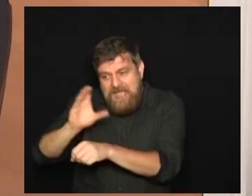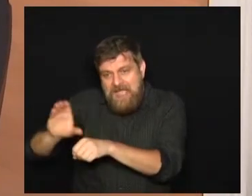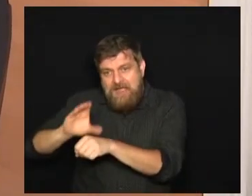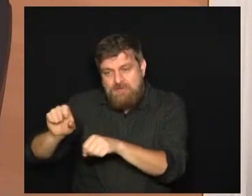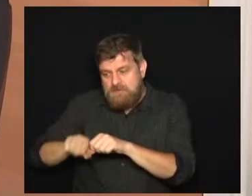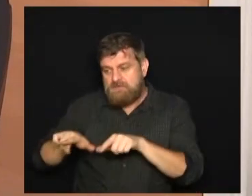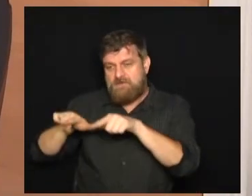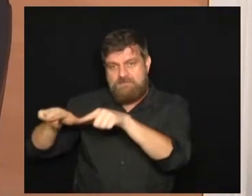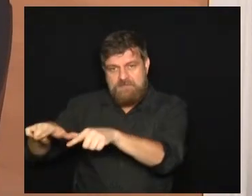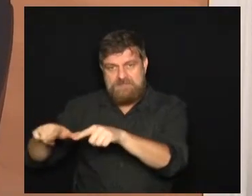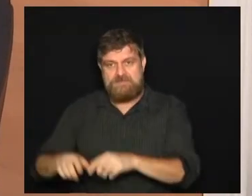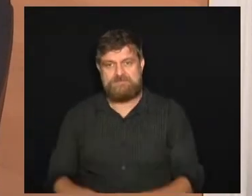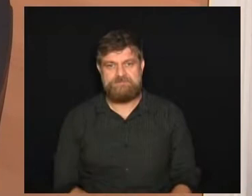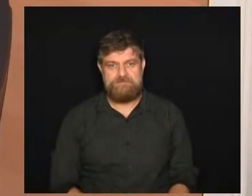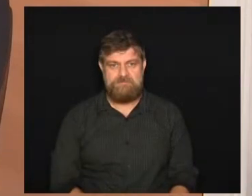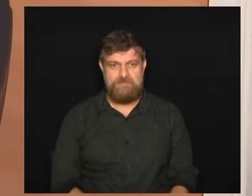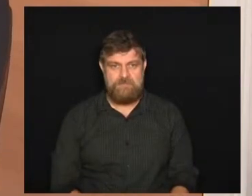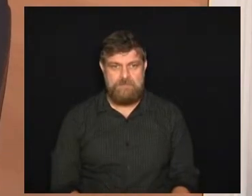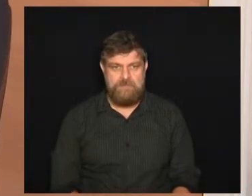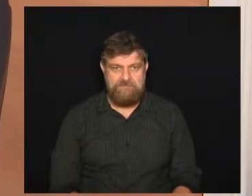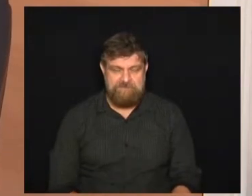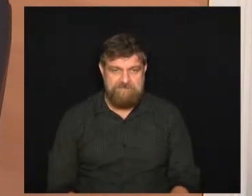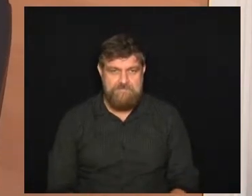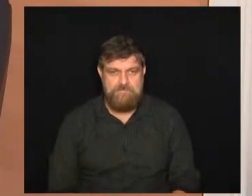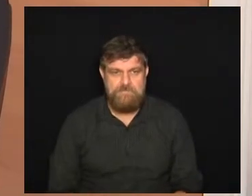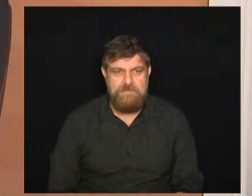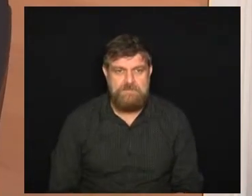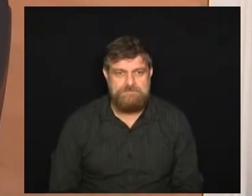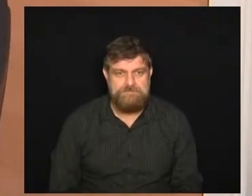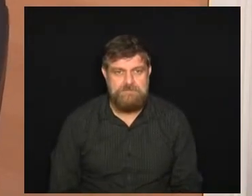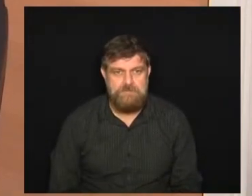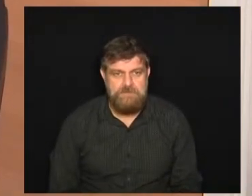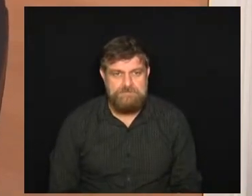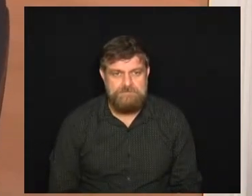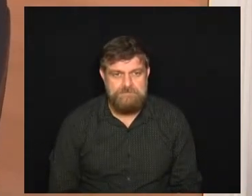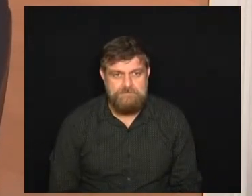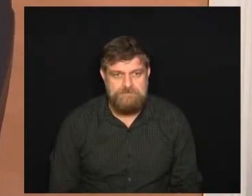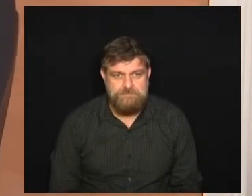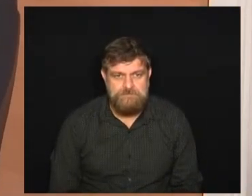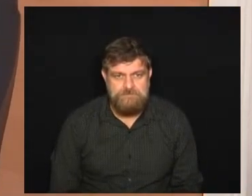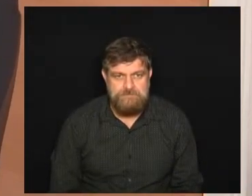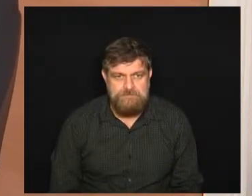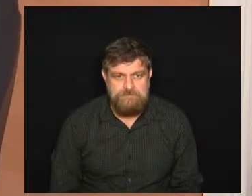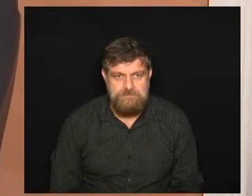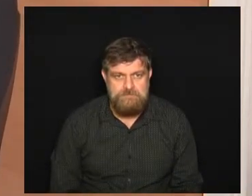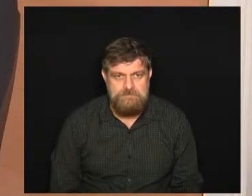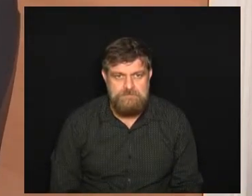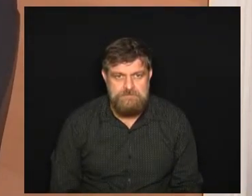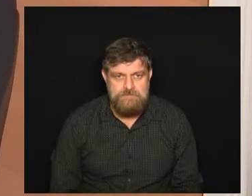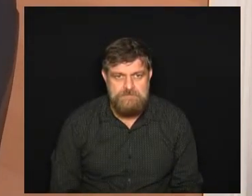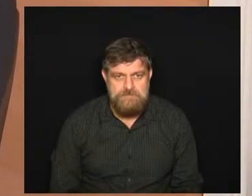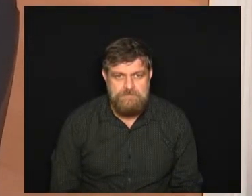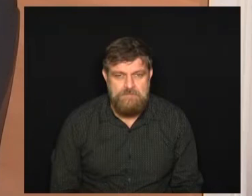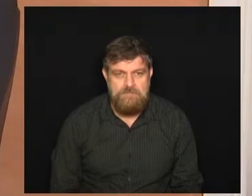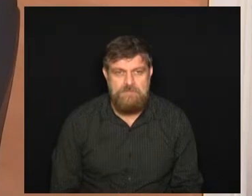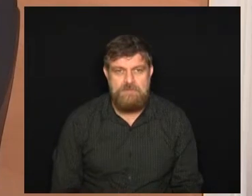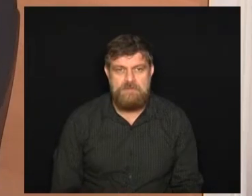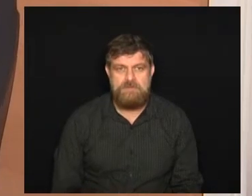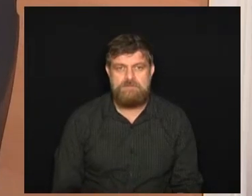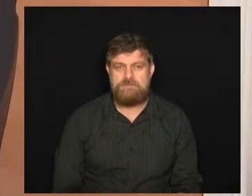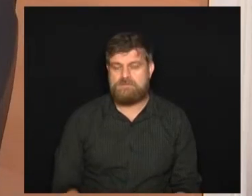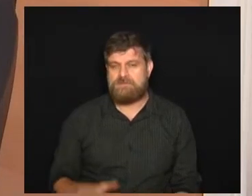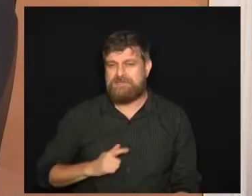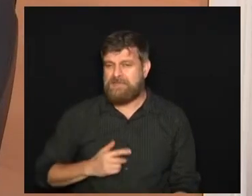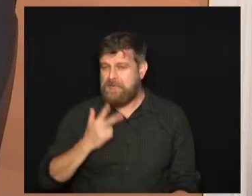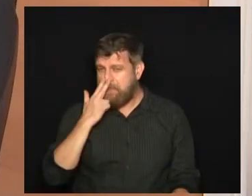Respondido? Ô, Paulo, pode falar, Dito, por favor. Esse negócio de falta de capacitação, não seria uma desculpa